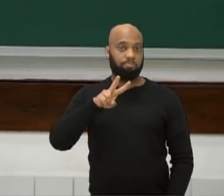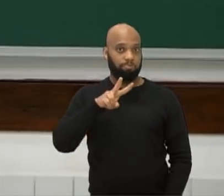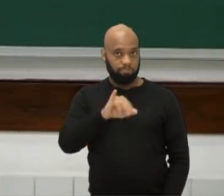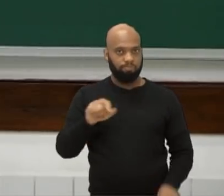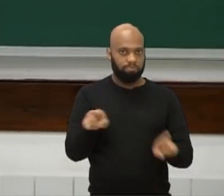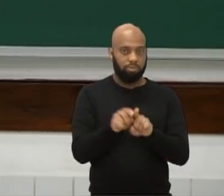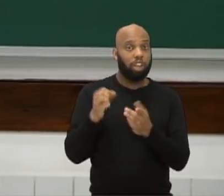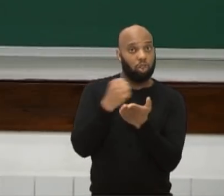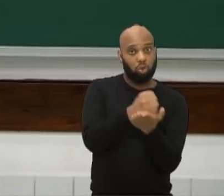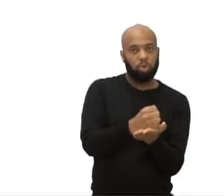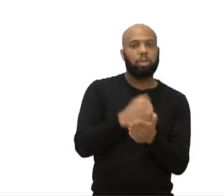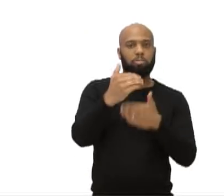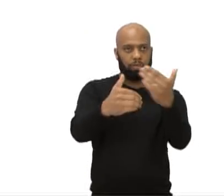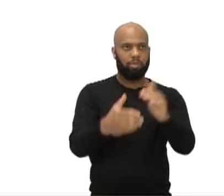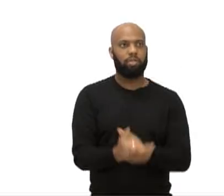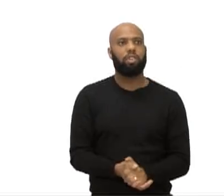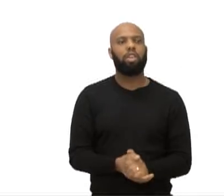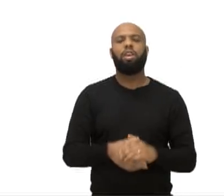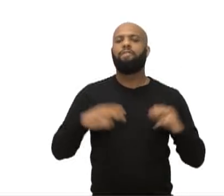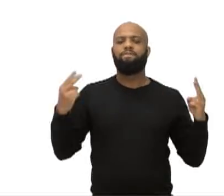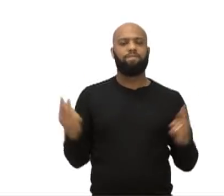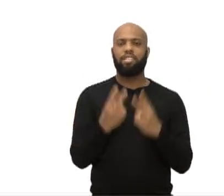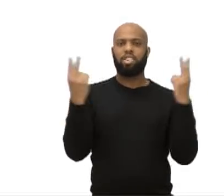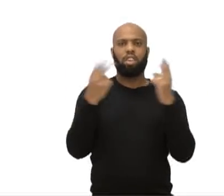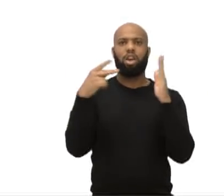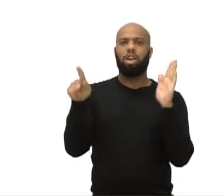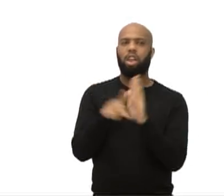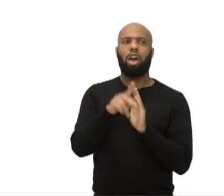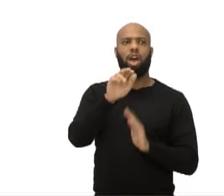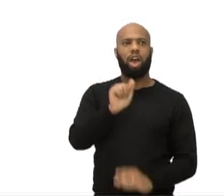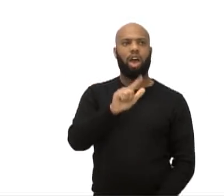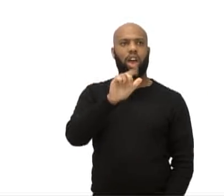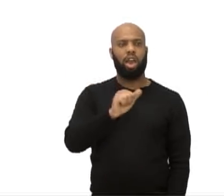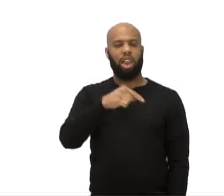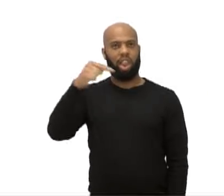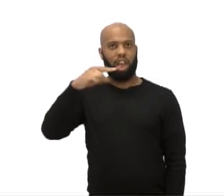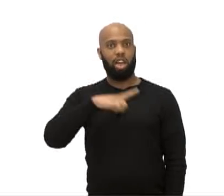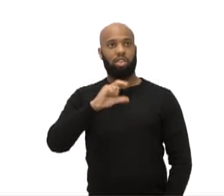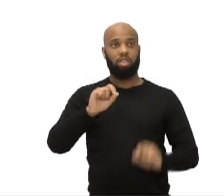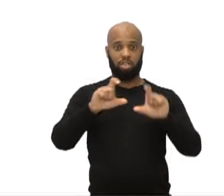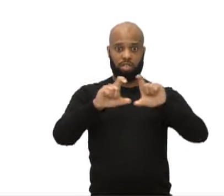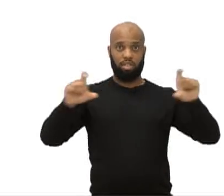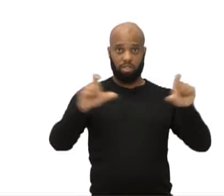ver aqui? A vitória vem de Alá, dizia o fragmento em